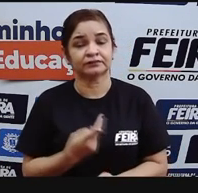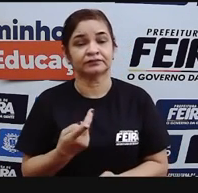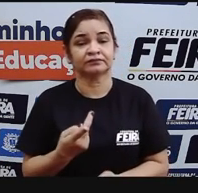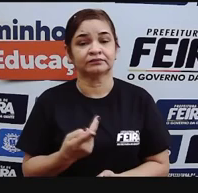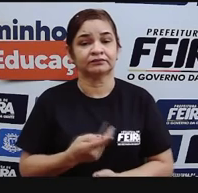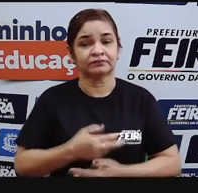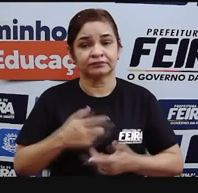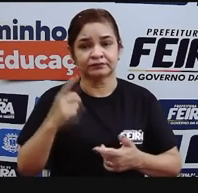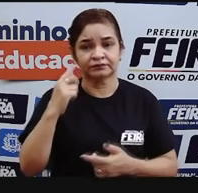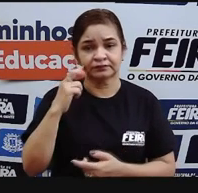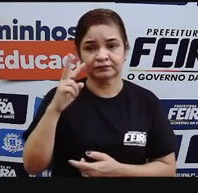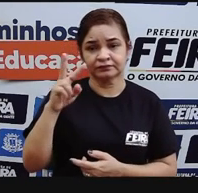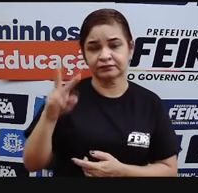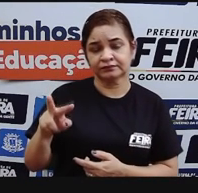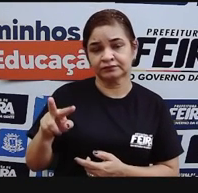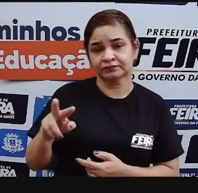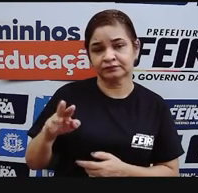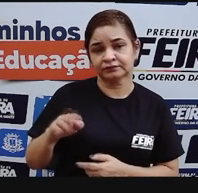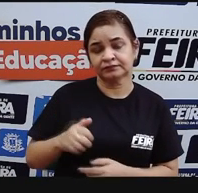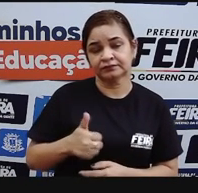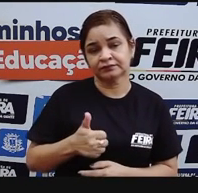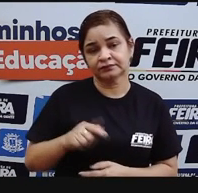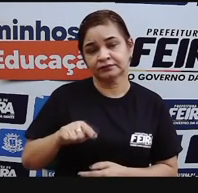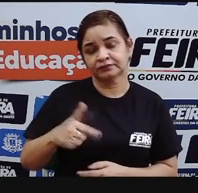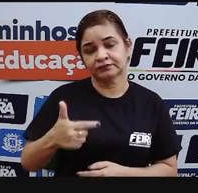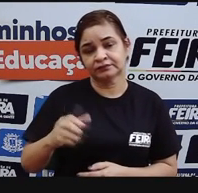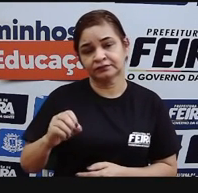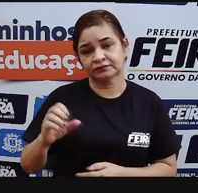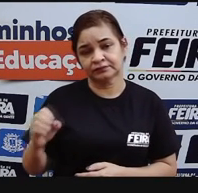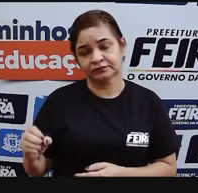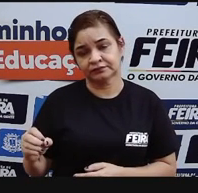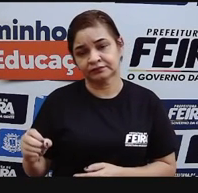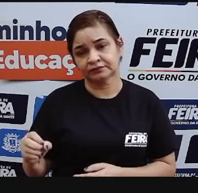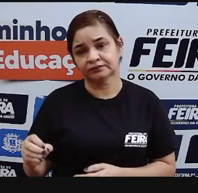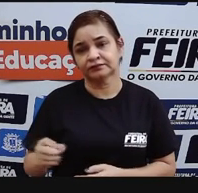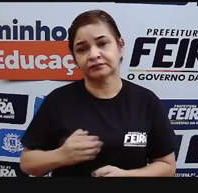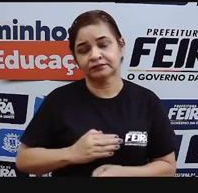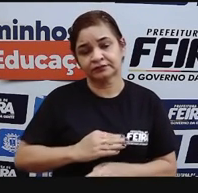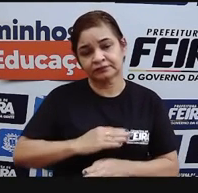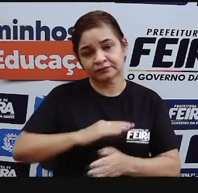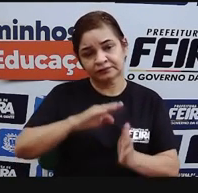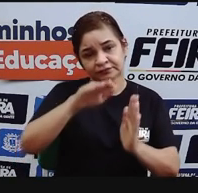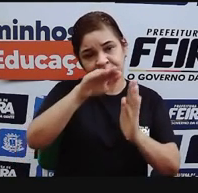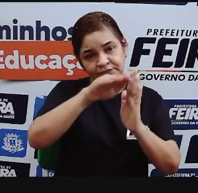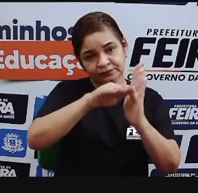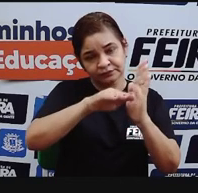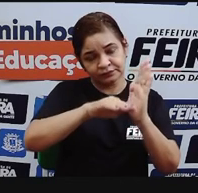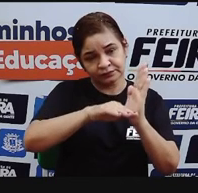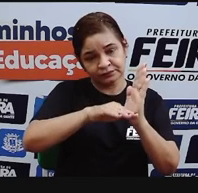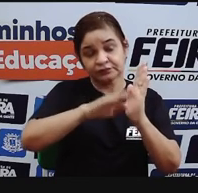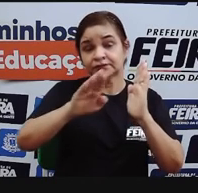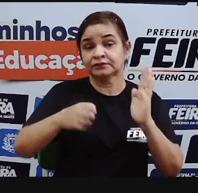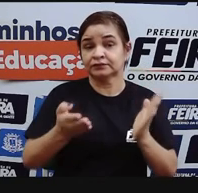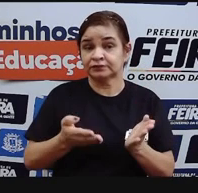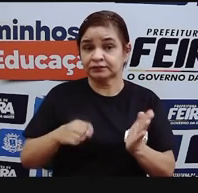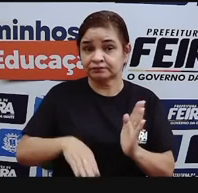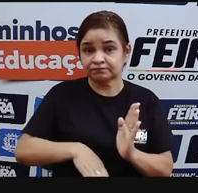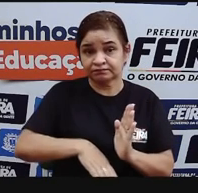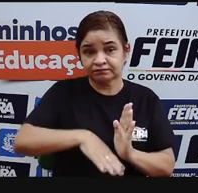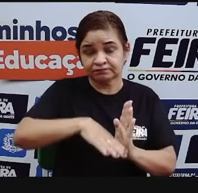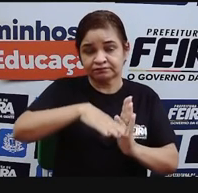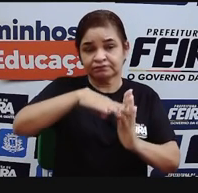considerável. Eram mais de 1.100 em 2009, e em 2016 ultrapassaram aí mais de 4